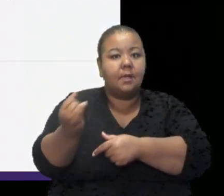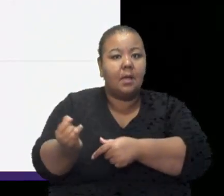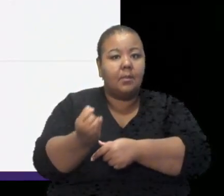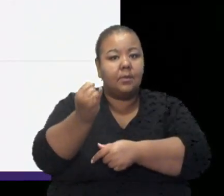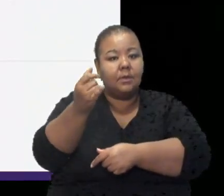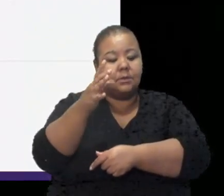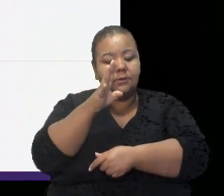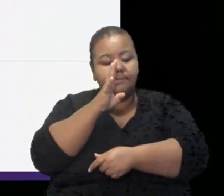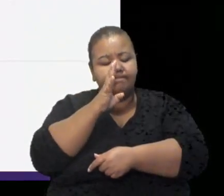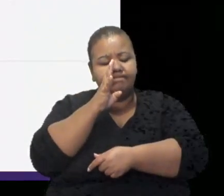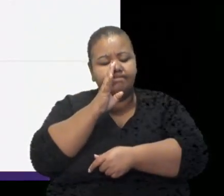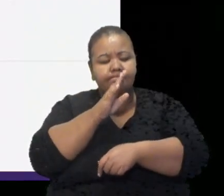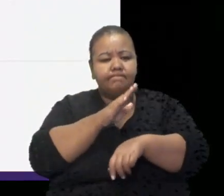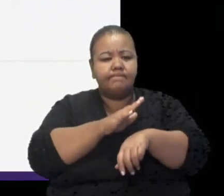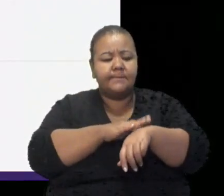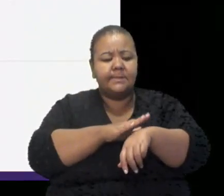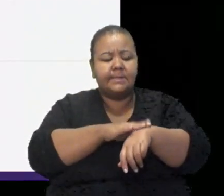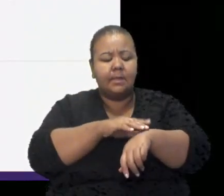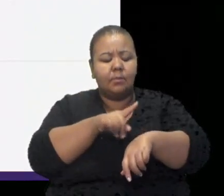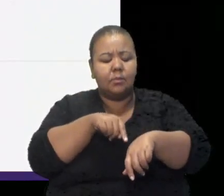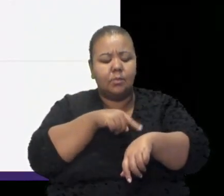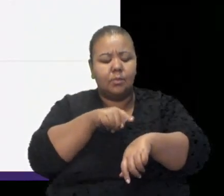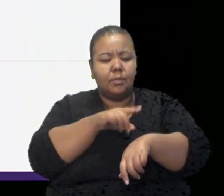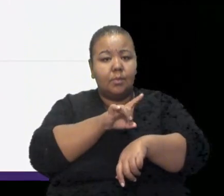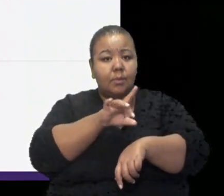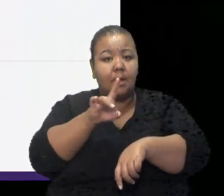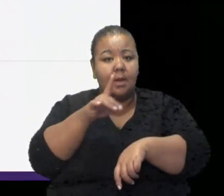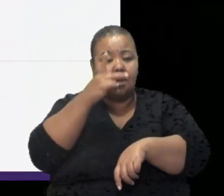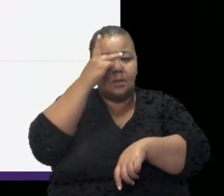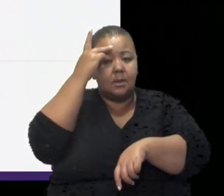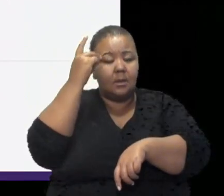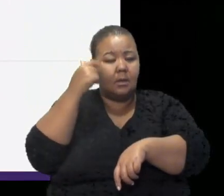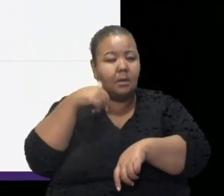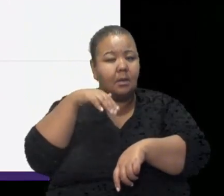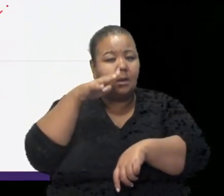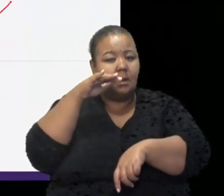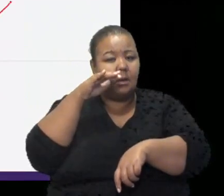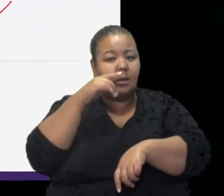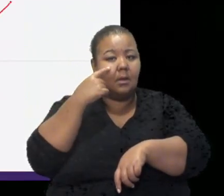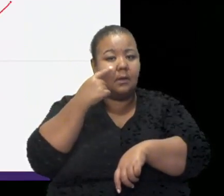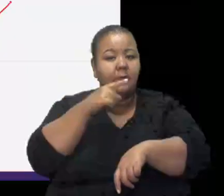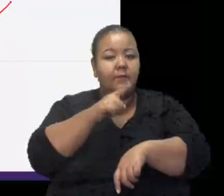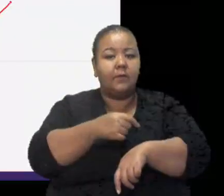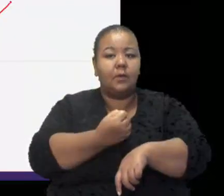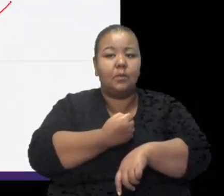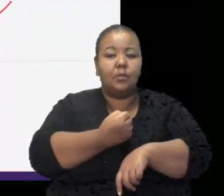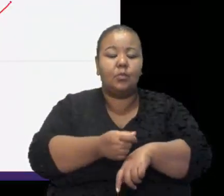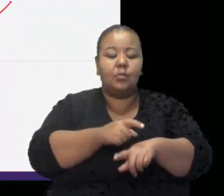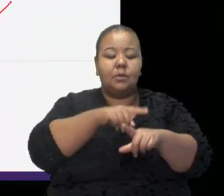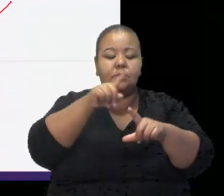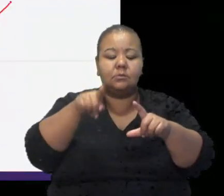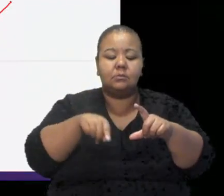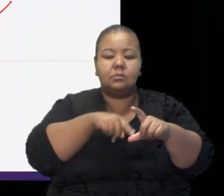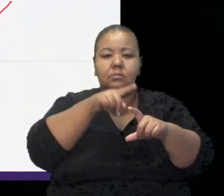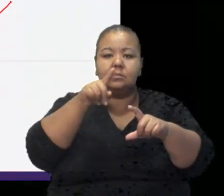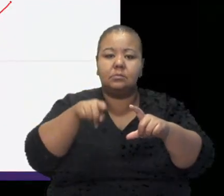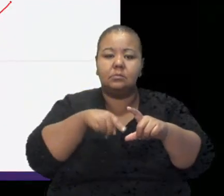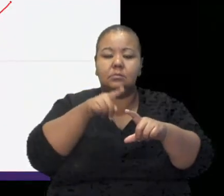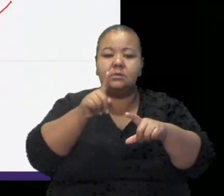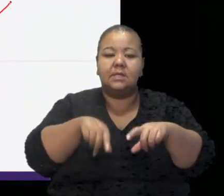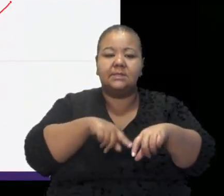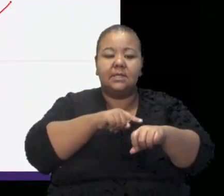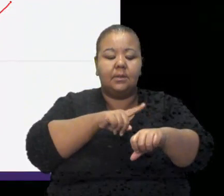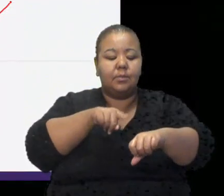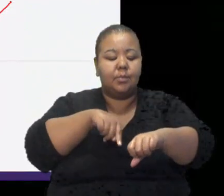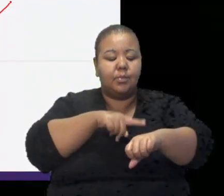registrar o tempo gasto pelo operador. E, por fim, determinar o número de ciclos a serem